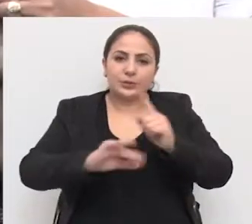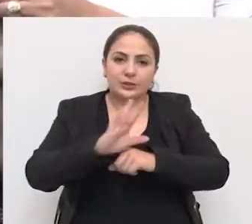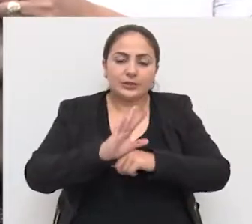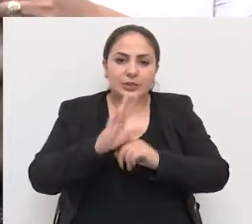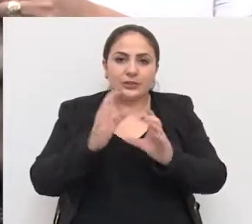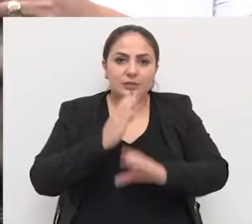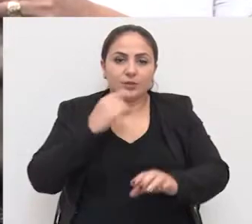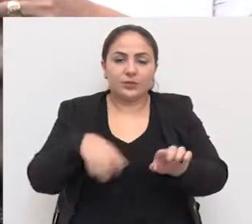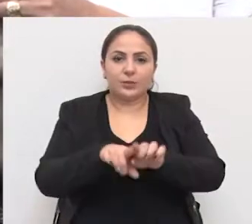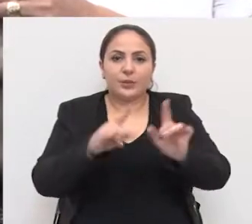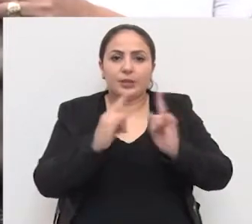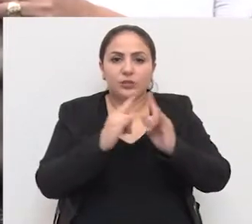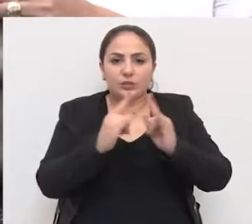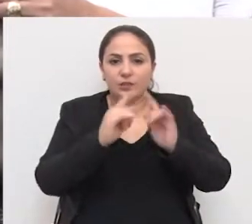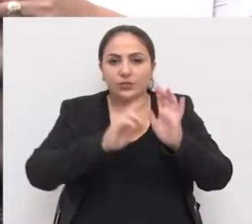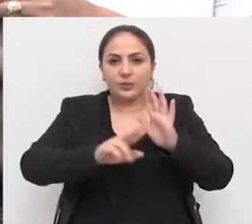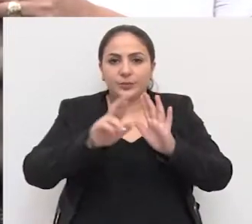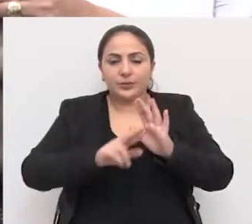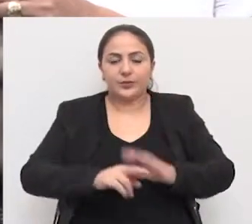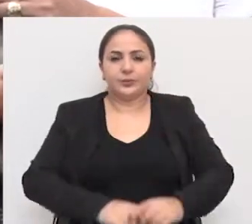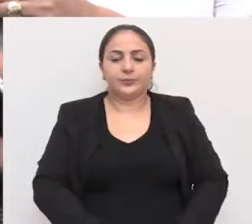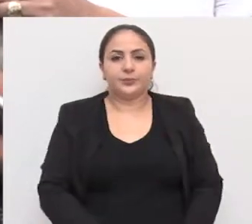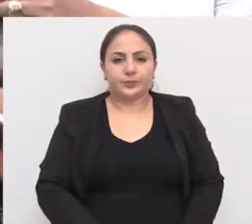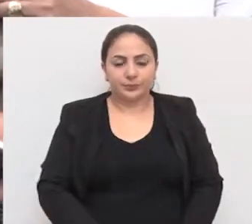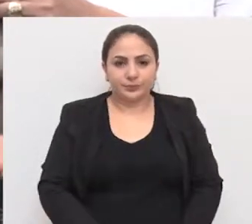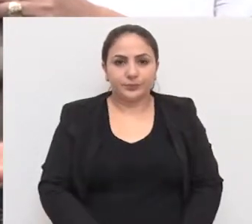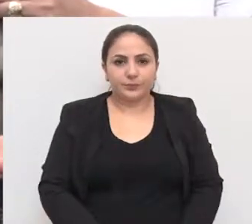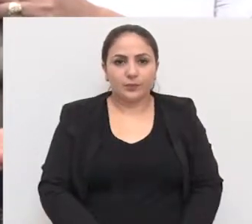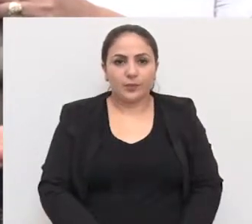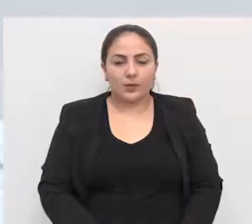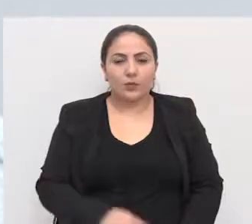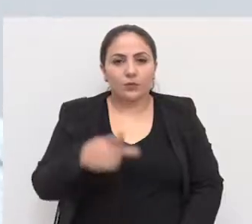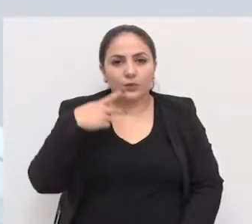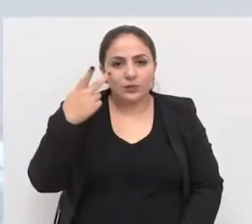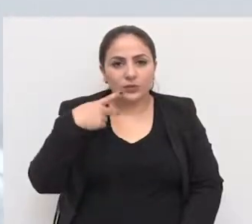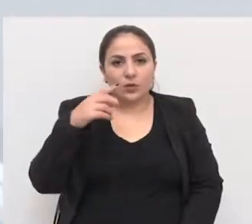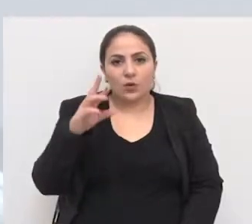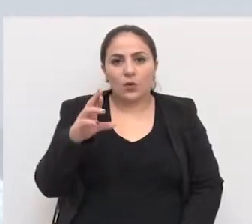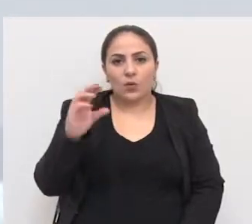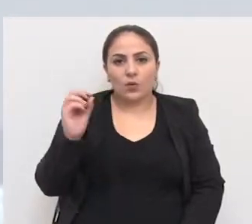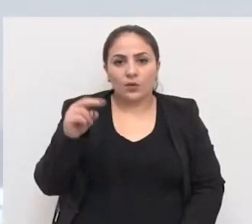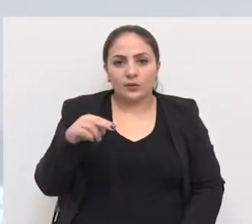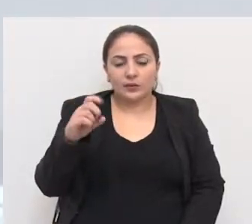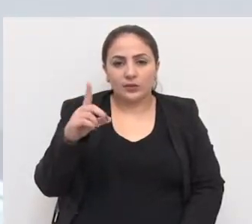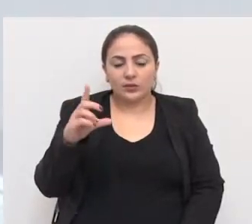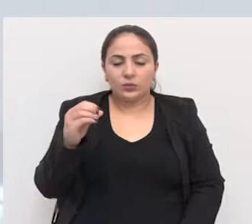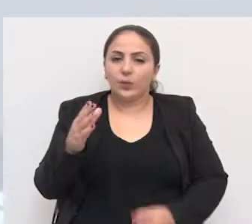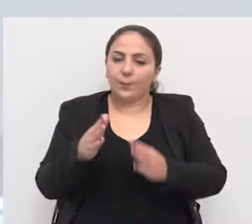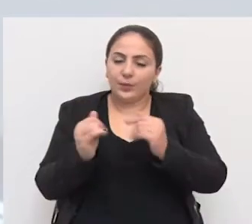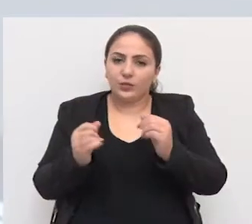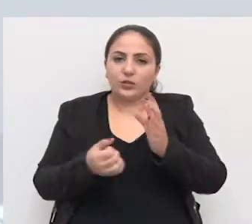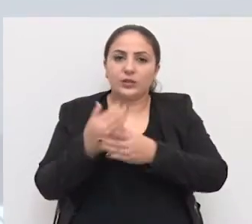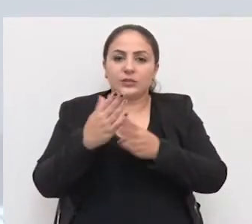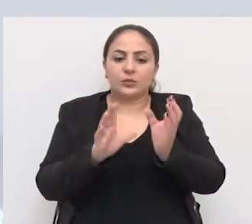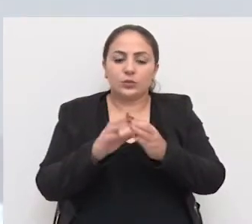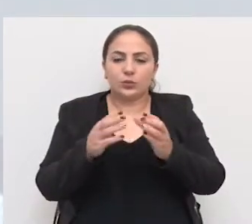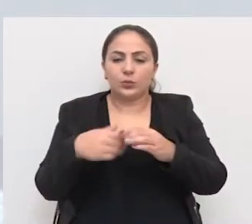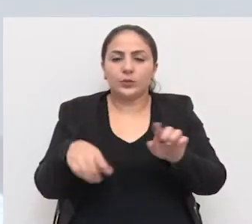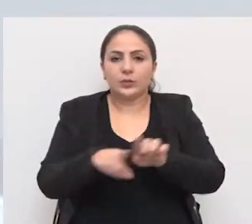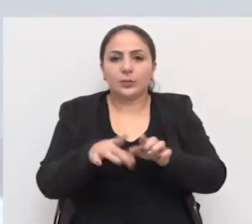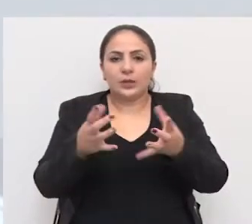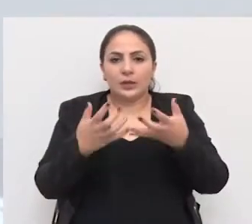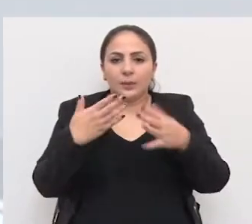da sociedade civil e entidades representativas. O vereador Ronaldo Rosa, que também pediu a criação do